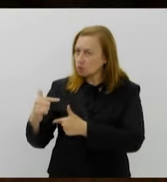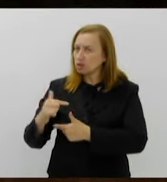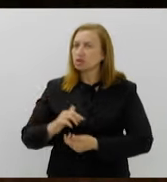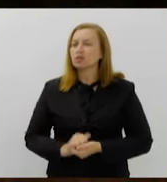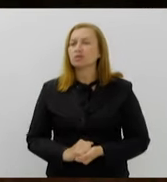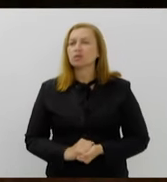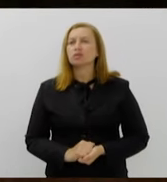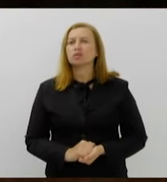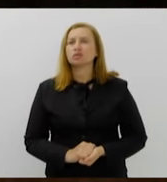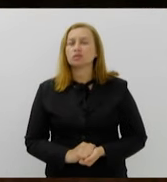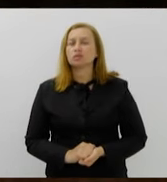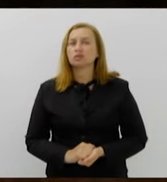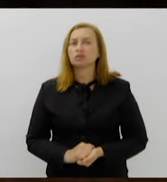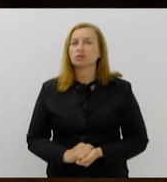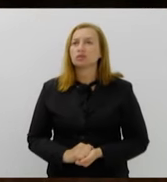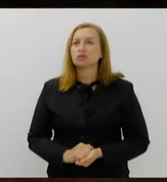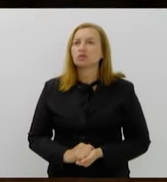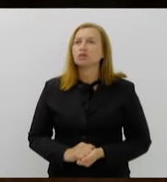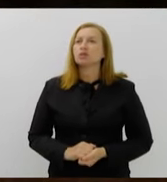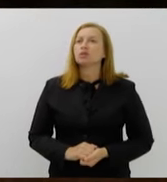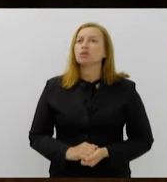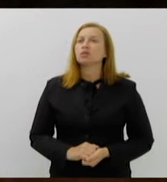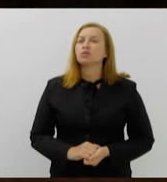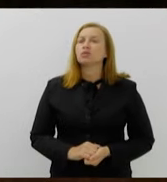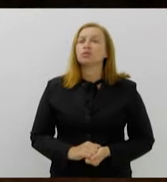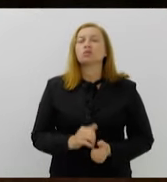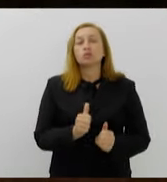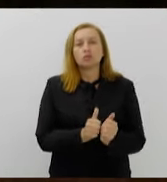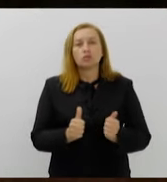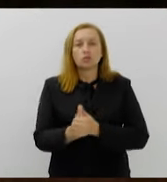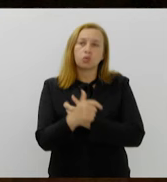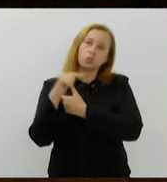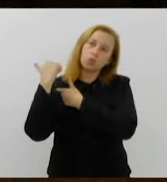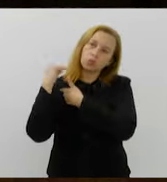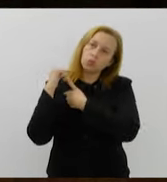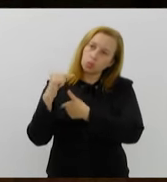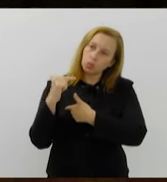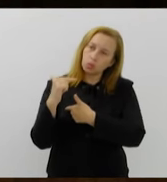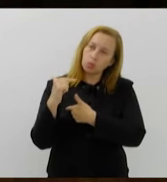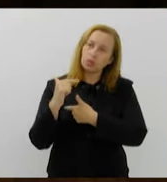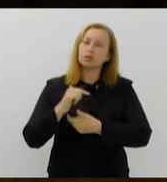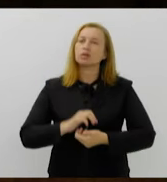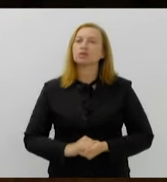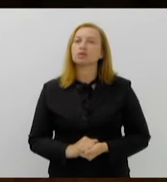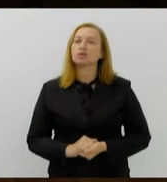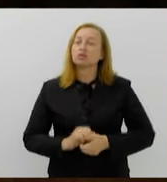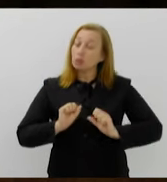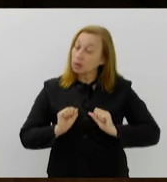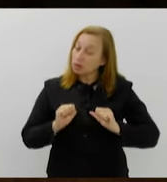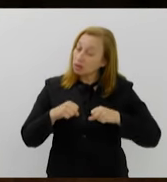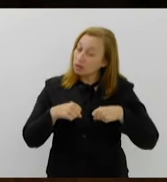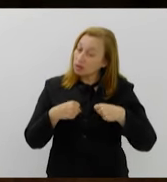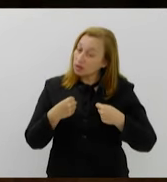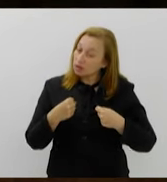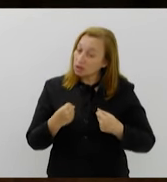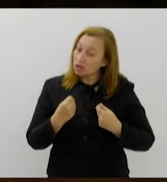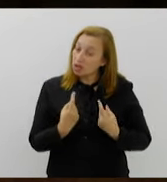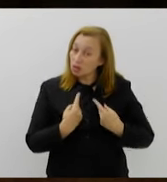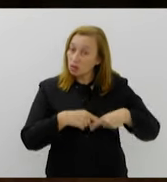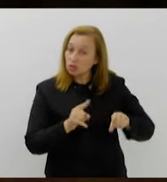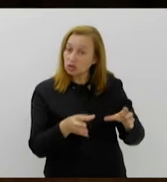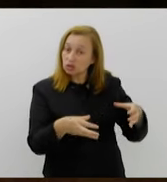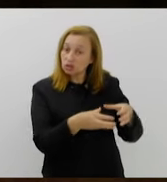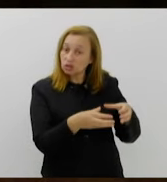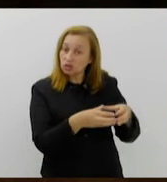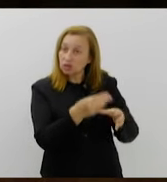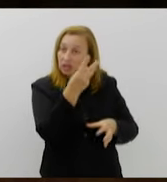nessa eleição que temos uma missão de instituir uma frente conservadora para defenestrar esse grupo que está a 30